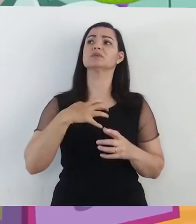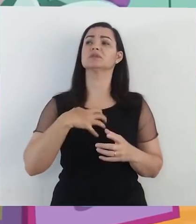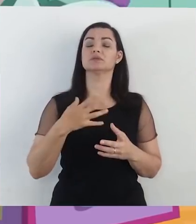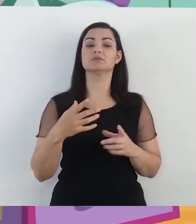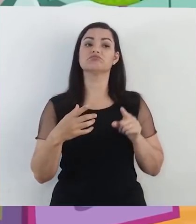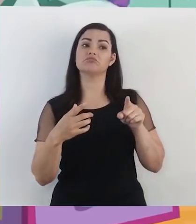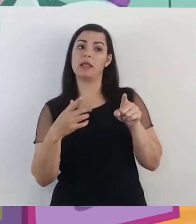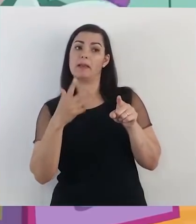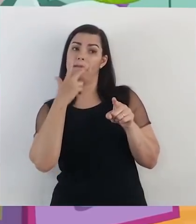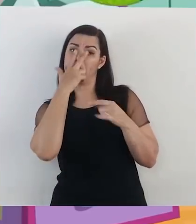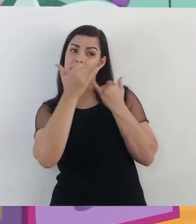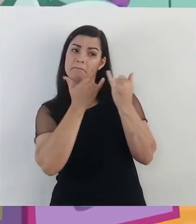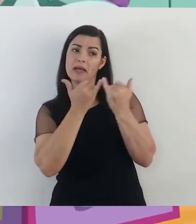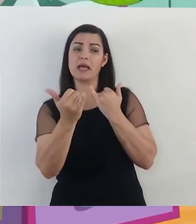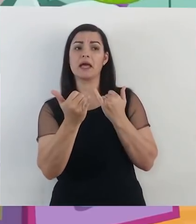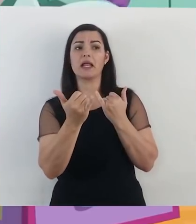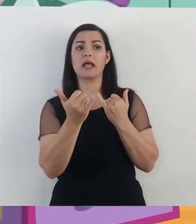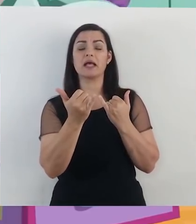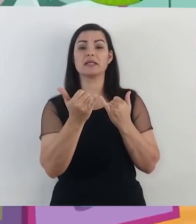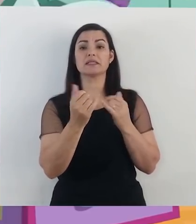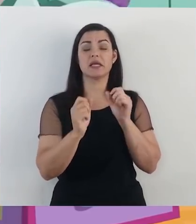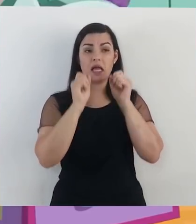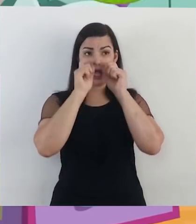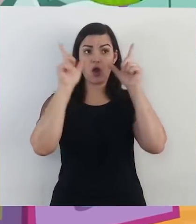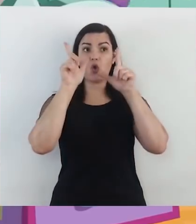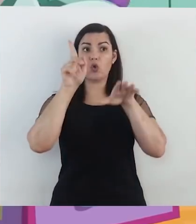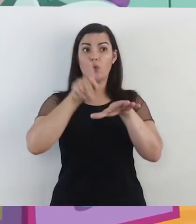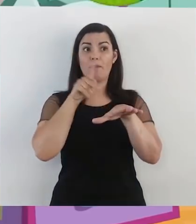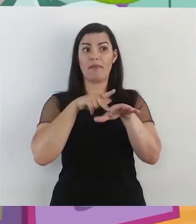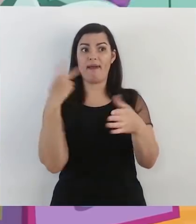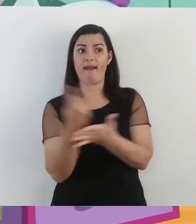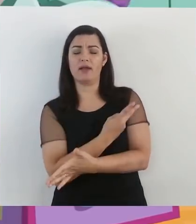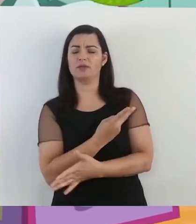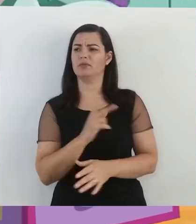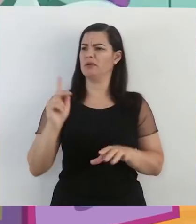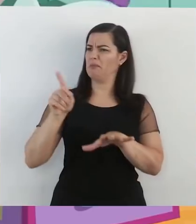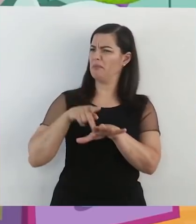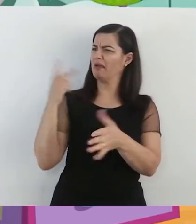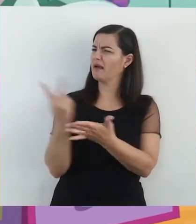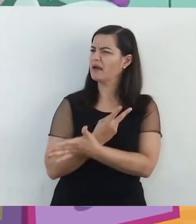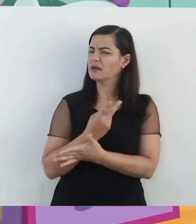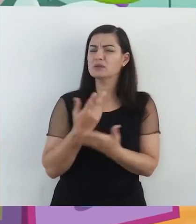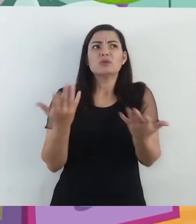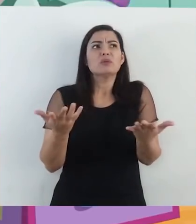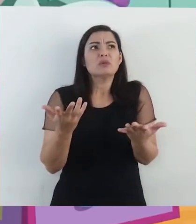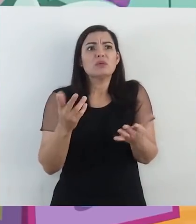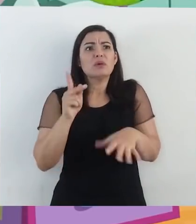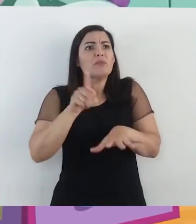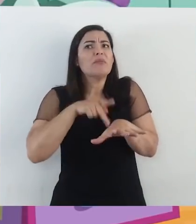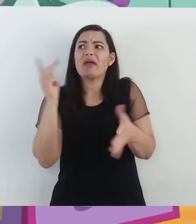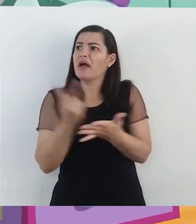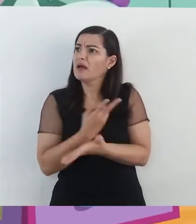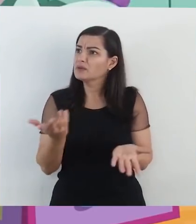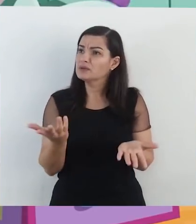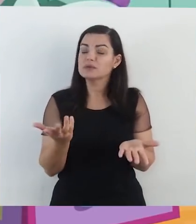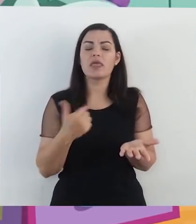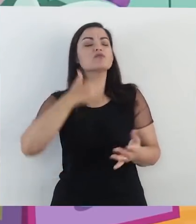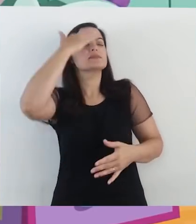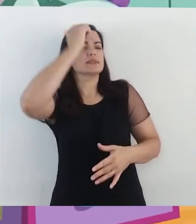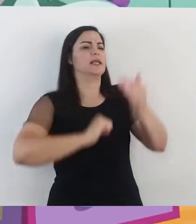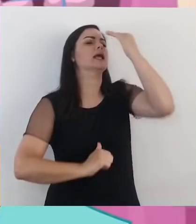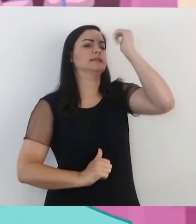Ela está com cara de quem acordou com o pé errado, isso sim. Pé errado? Qual é o pé errado?